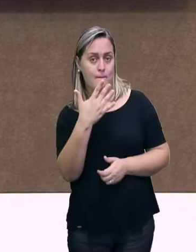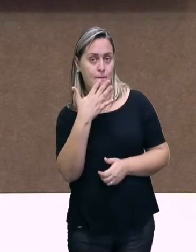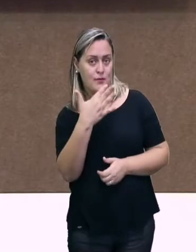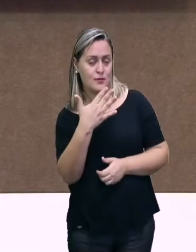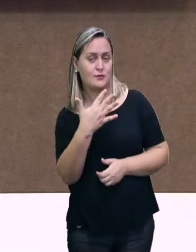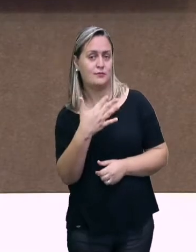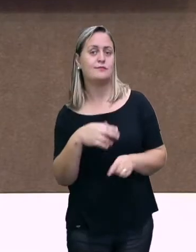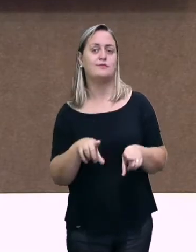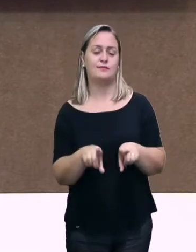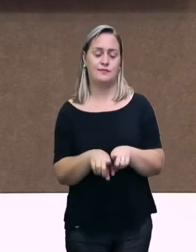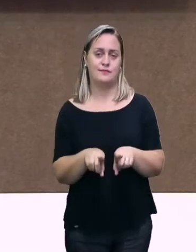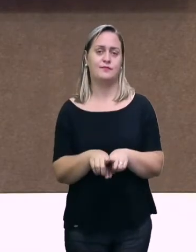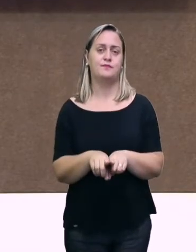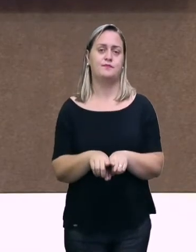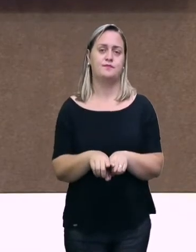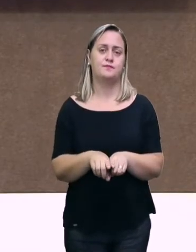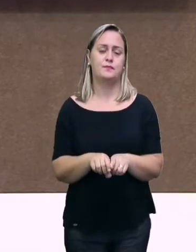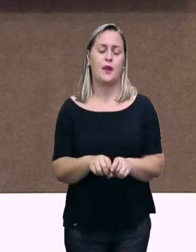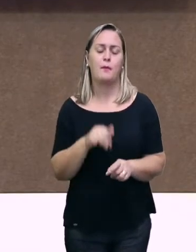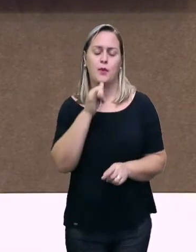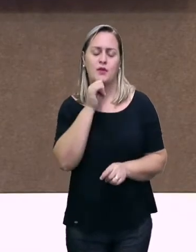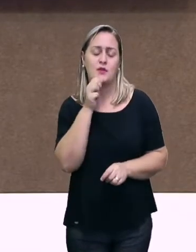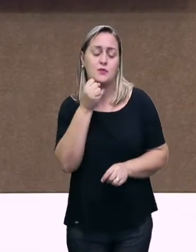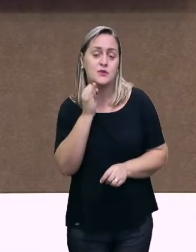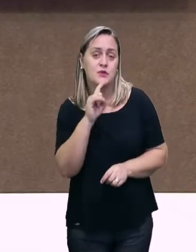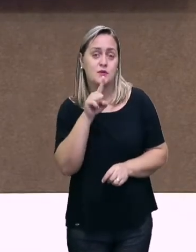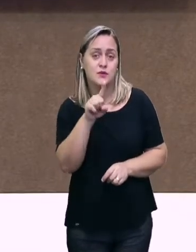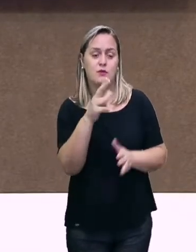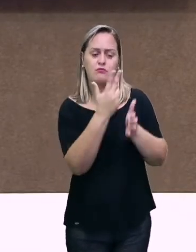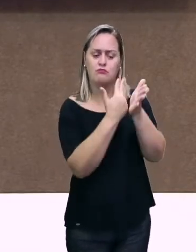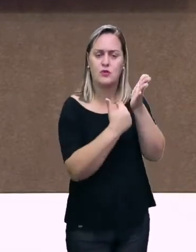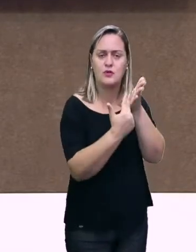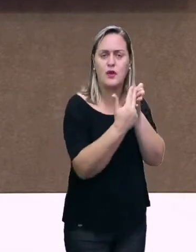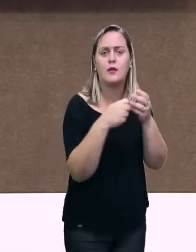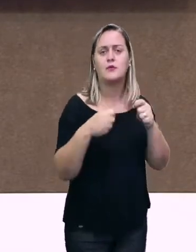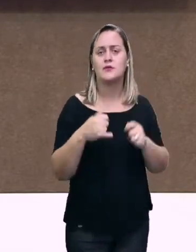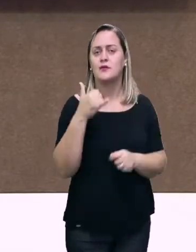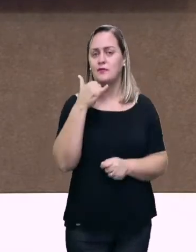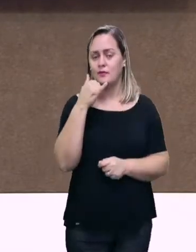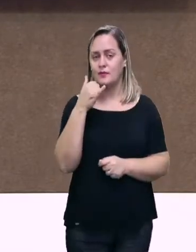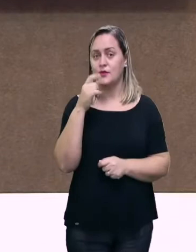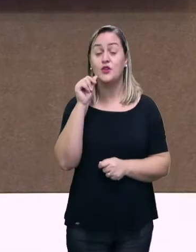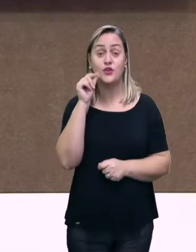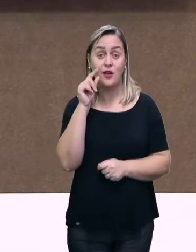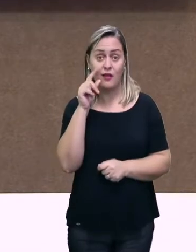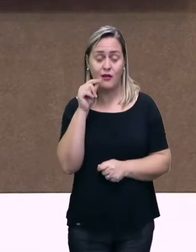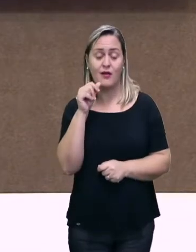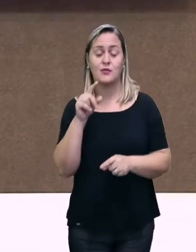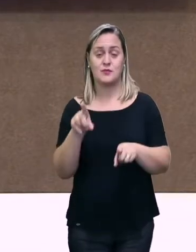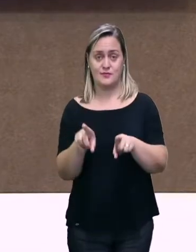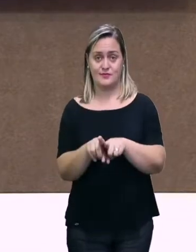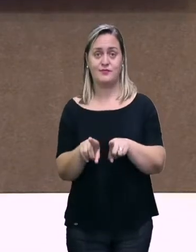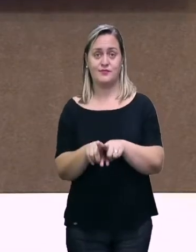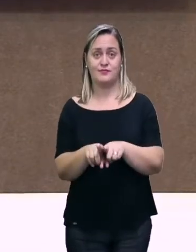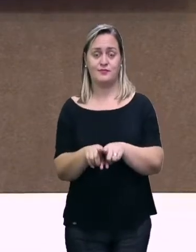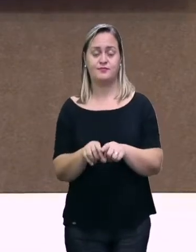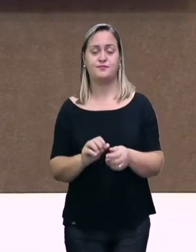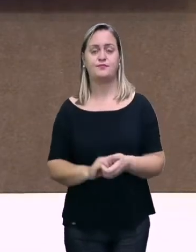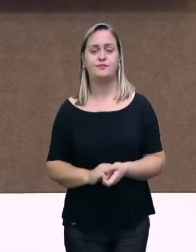se você for desenhar. Então, é muito simples as brincadeiras. Eu vou começar, então, aqui, que a gente está na mesa,